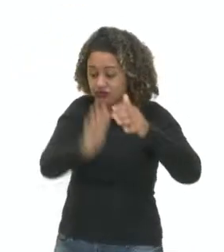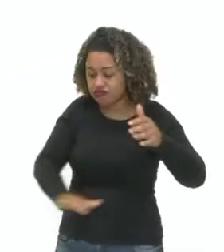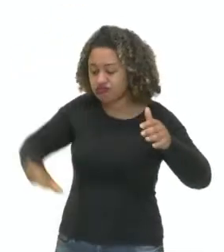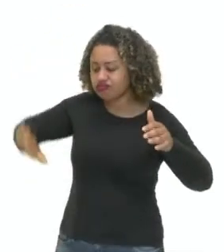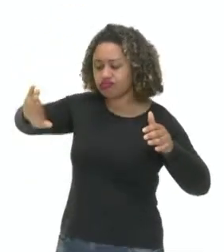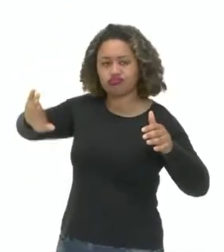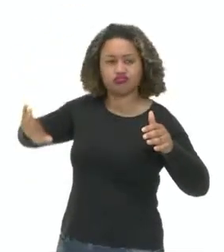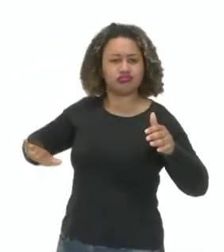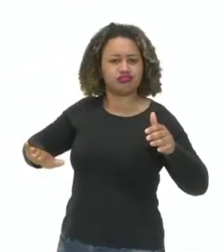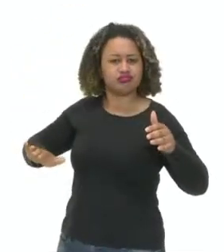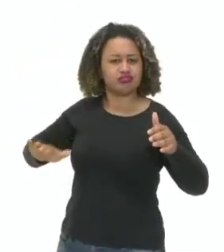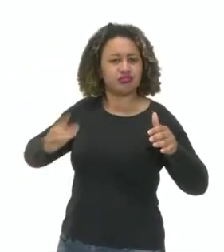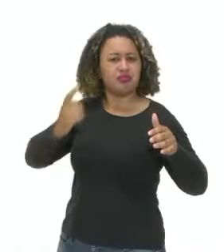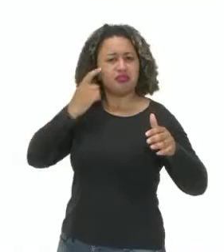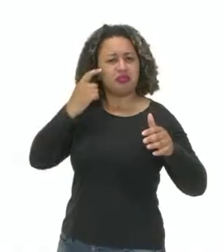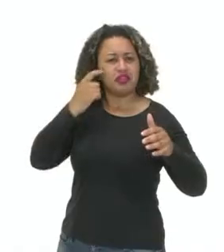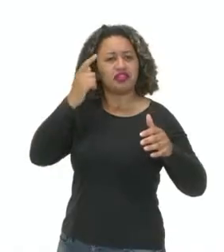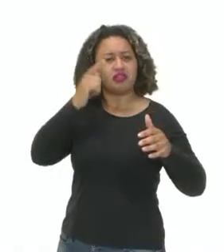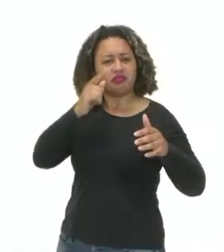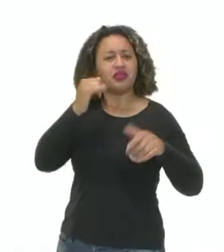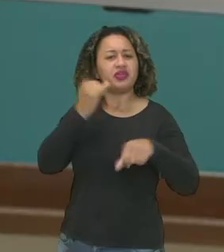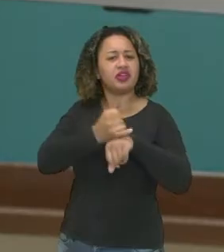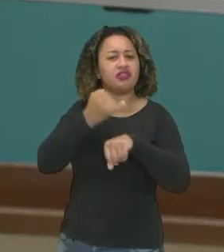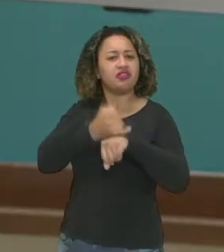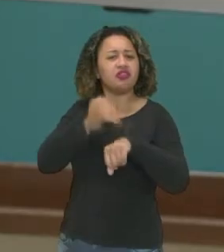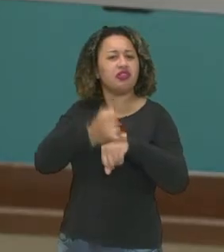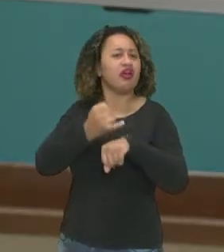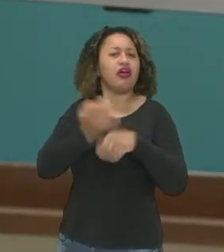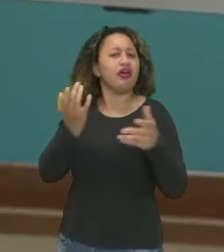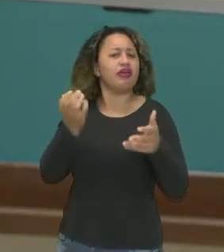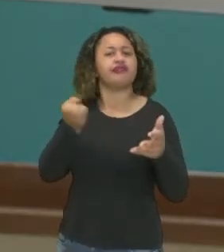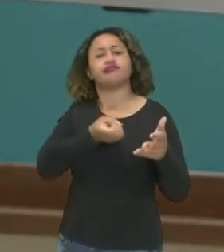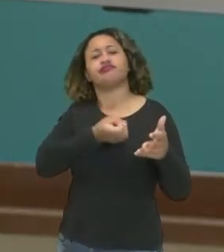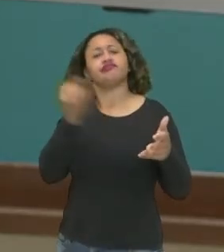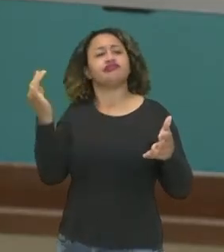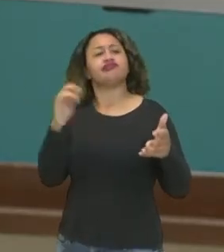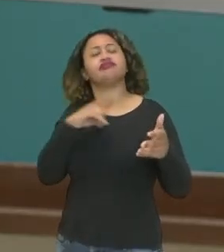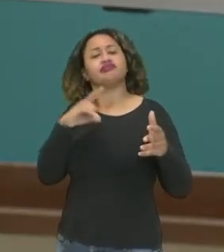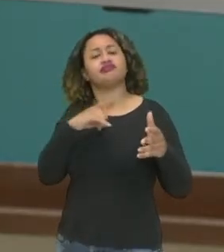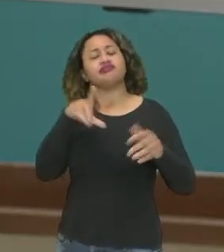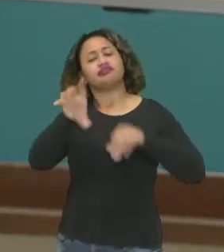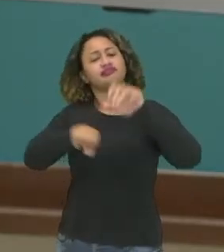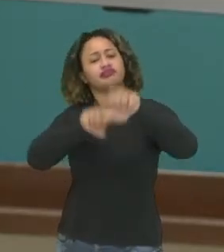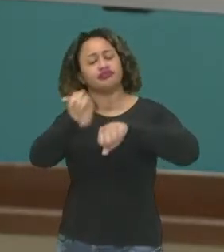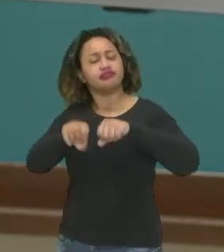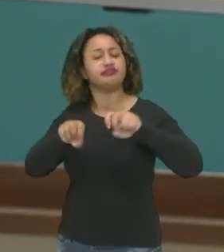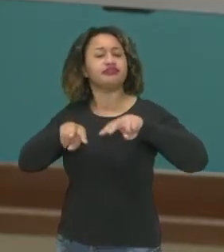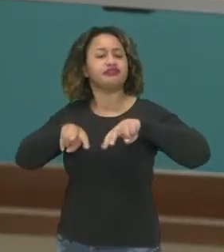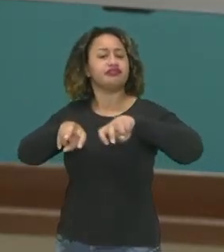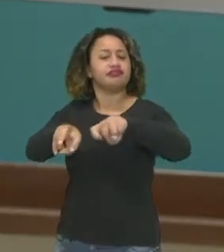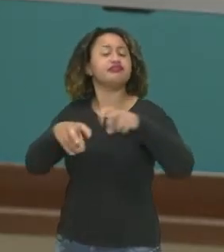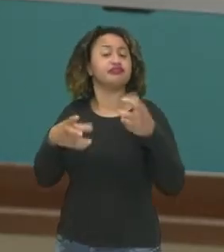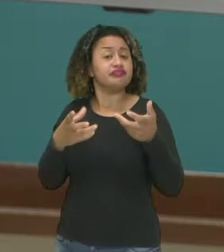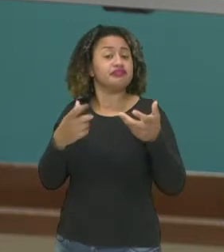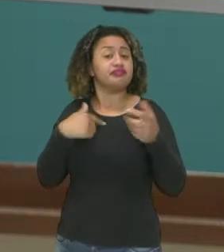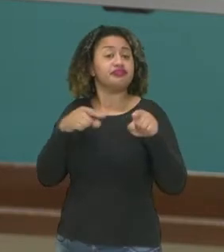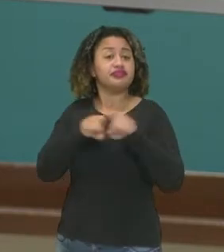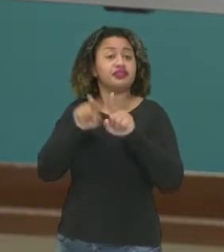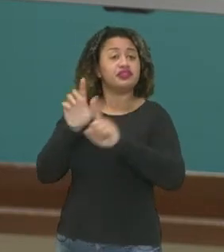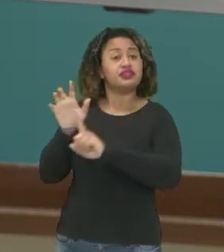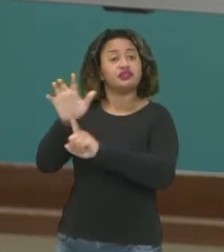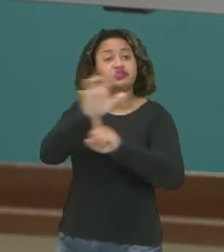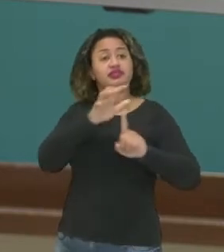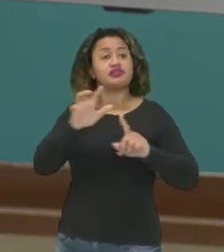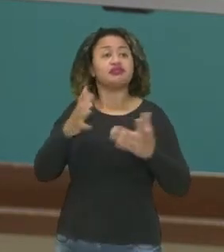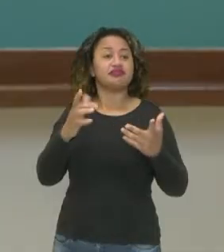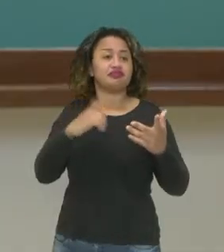Imagine você, para extrair o ferro, a quantidade gigante, né, dessa extração e desse impacto que causou